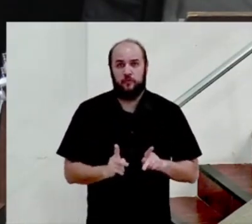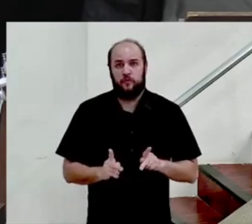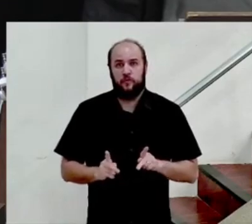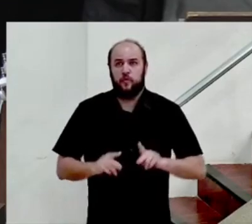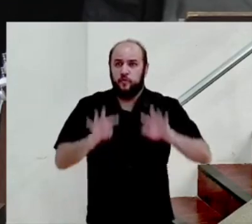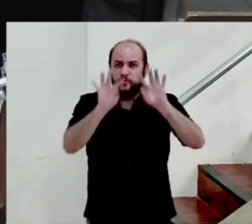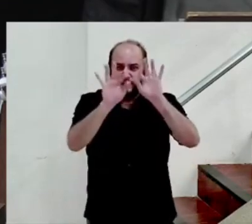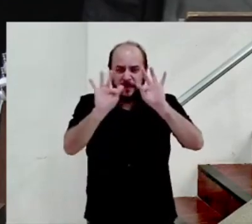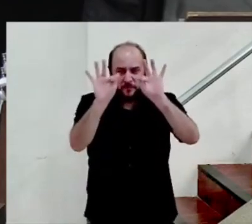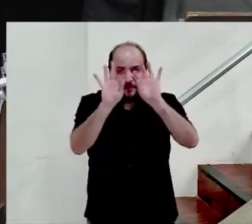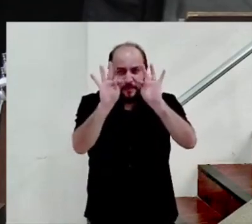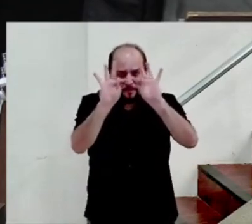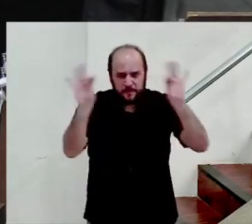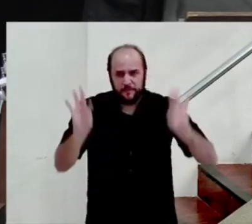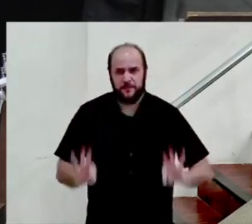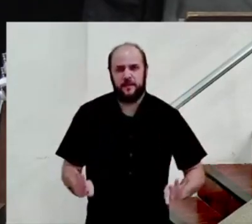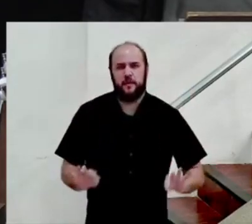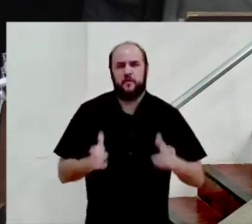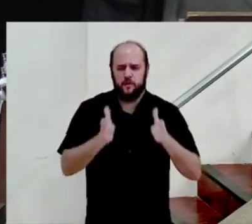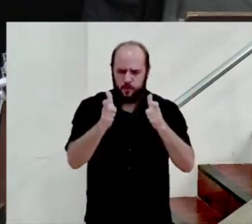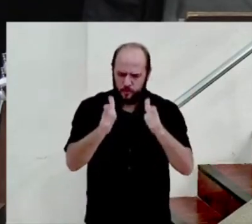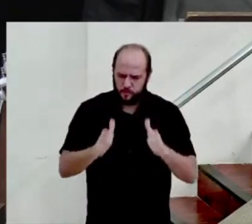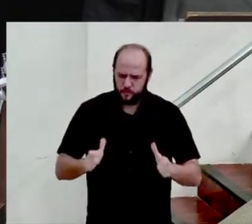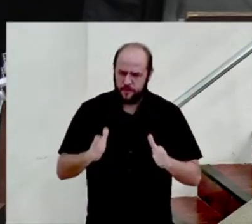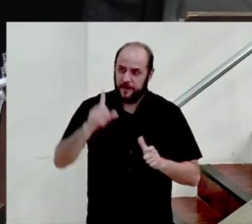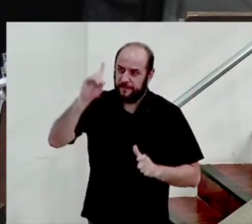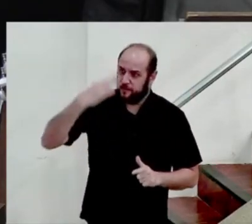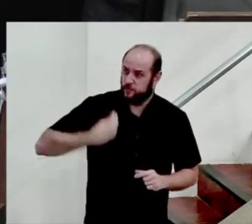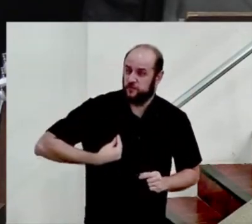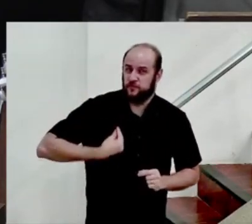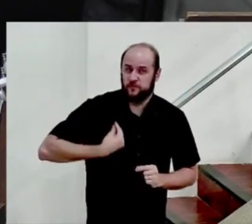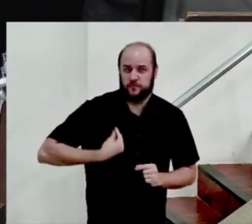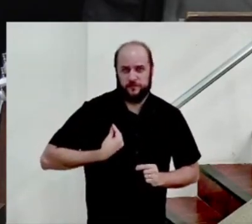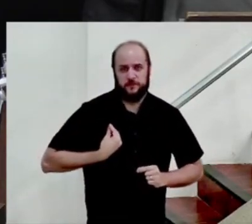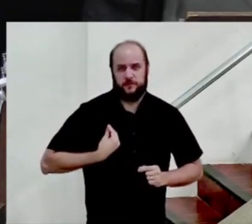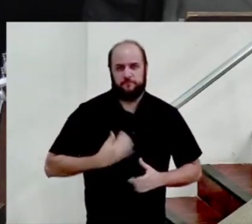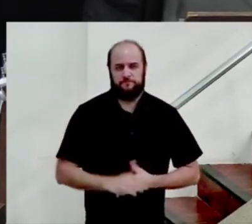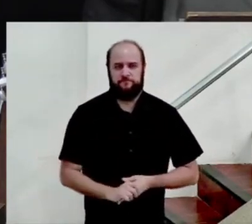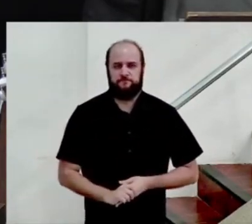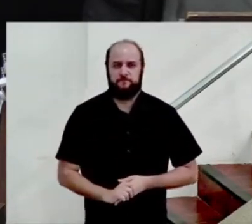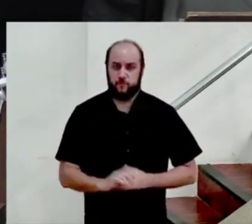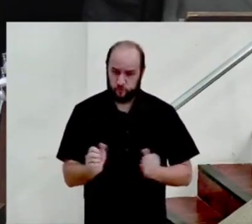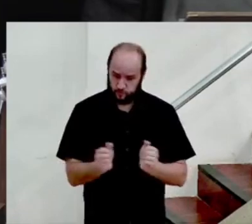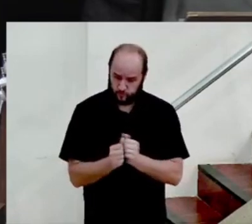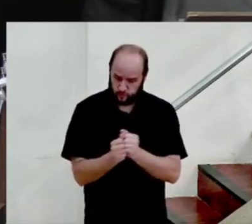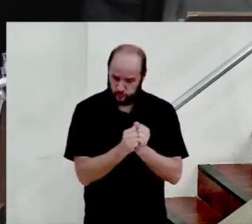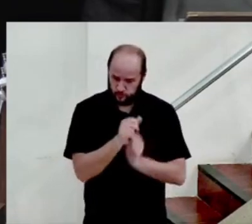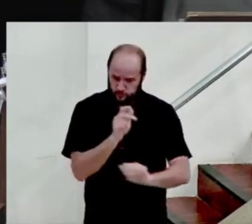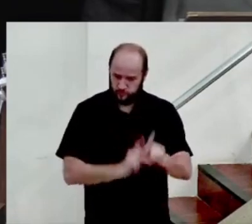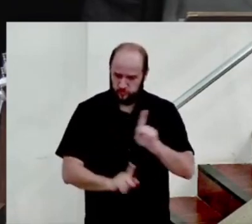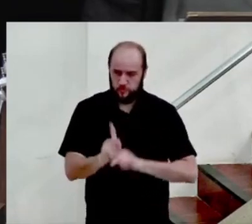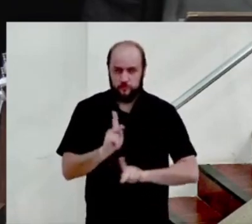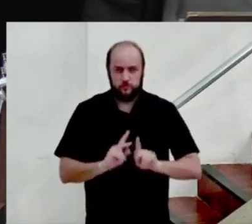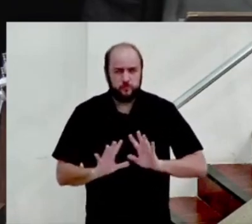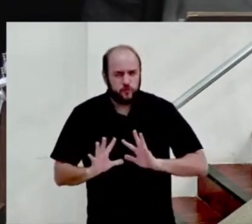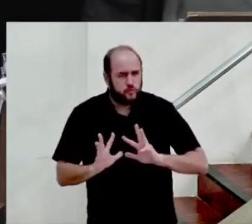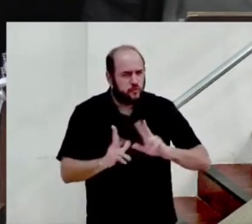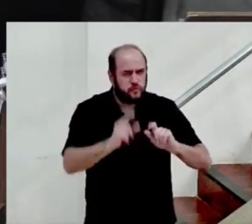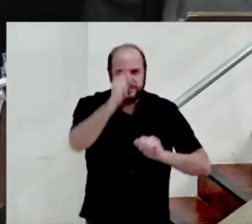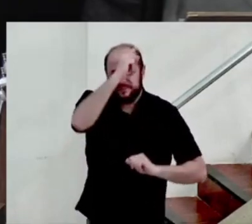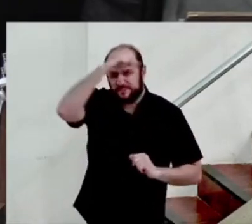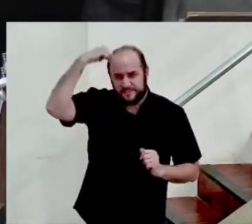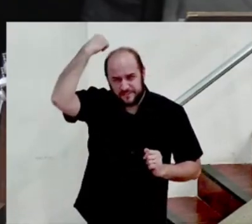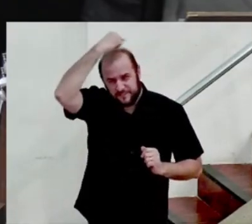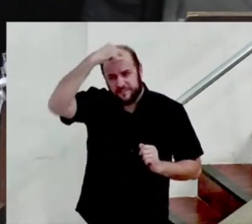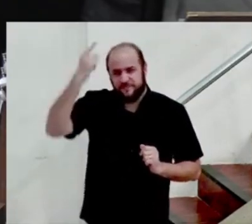tabernáculo que seria então o lugar da habitação de Deus no meio do seu povo. Toda a santidade que poderia